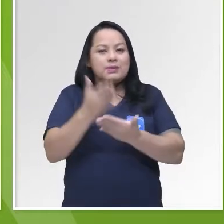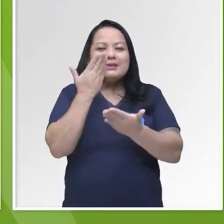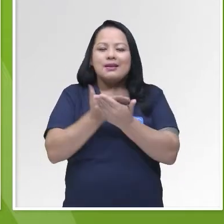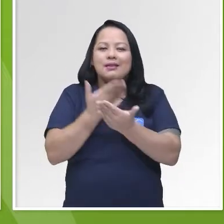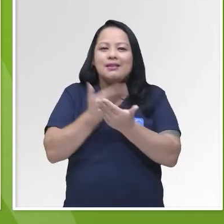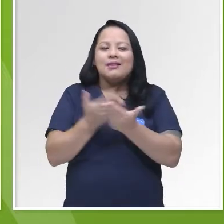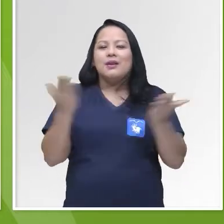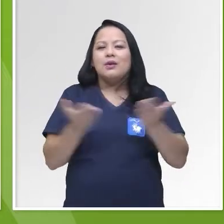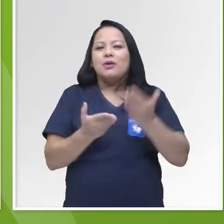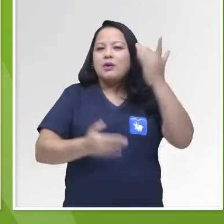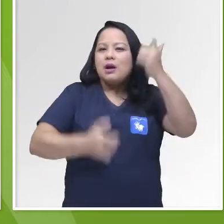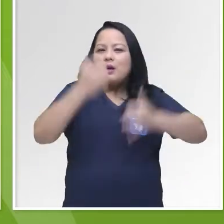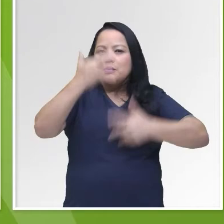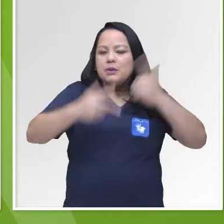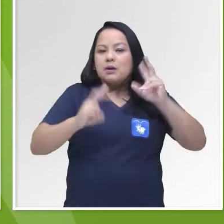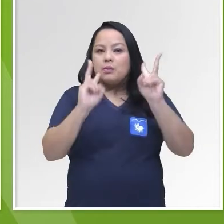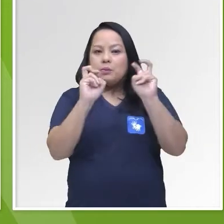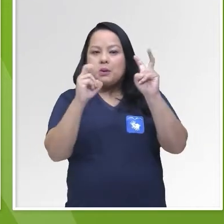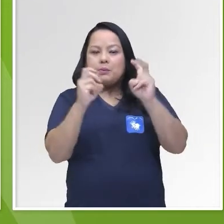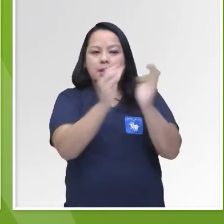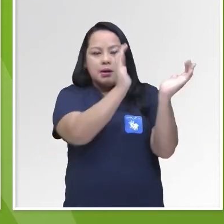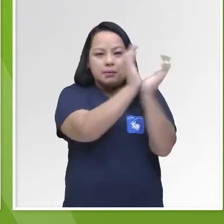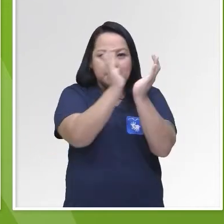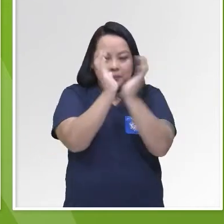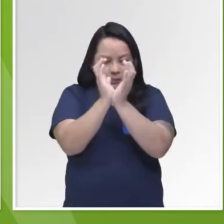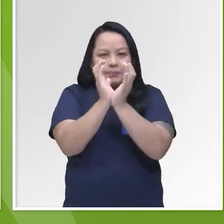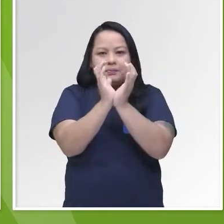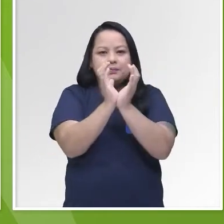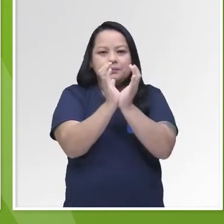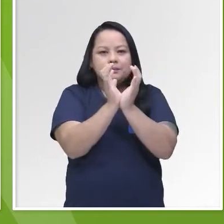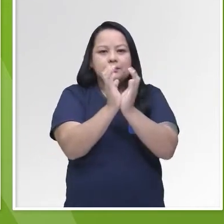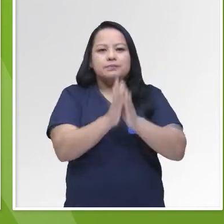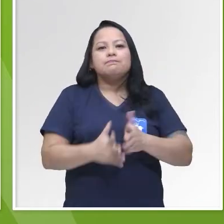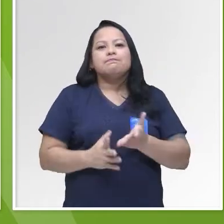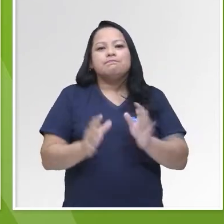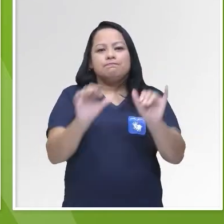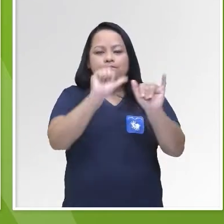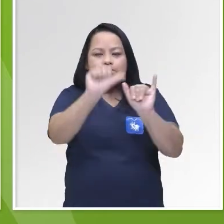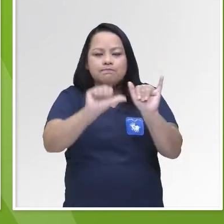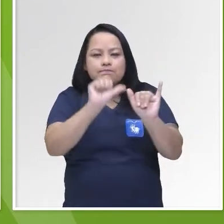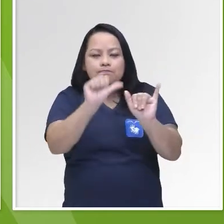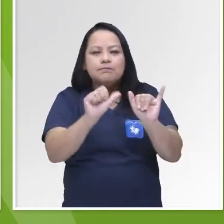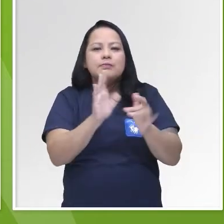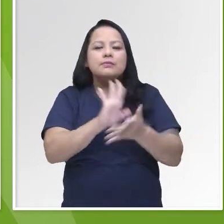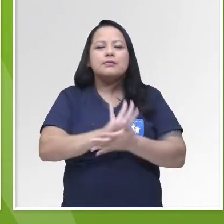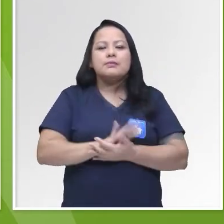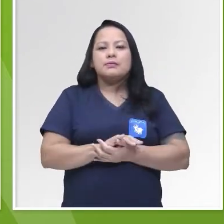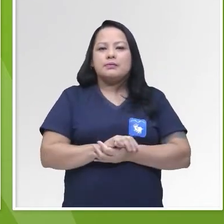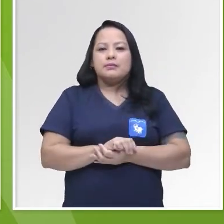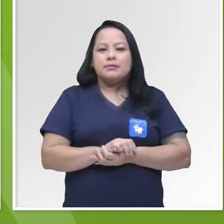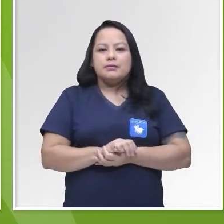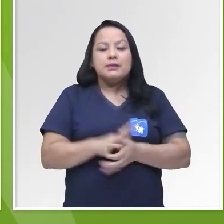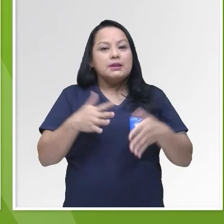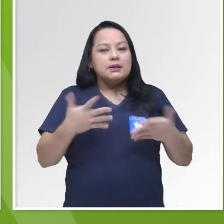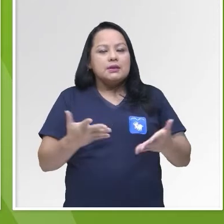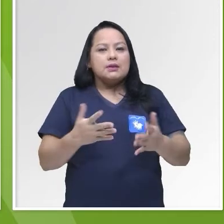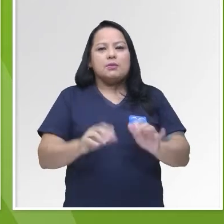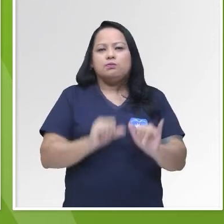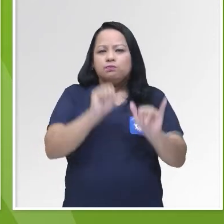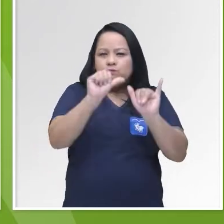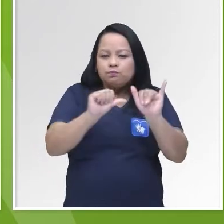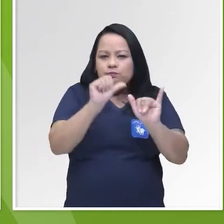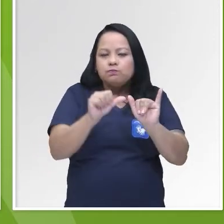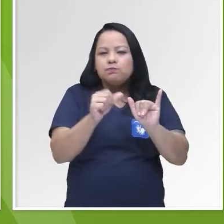aula falando sobre as classificações das reações químicas, tá? Então, as reações